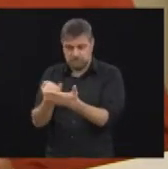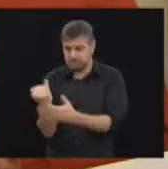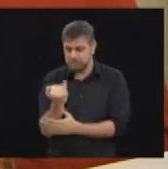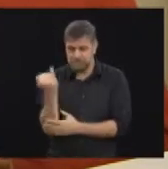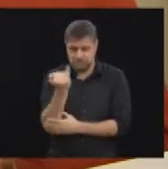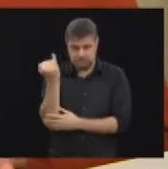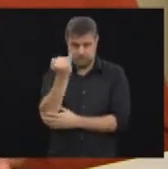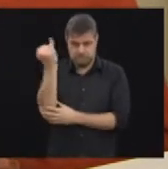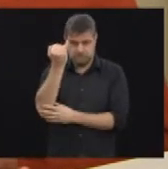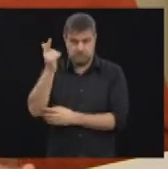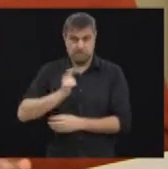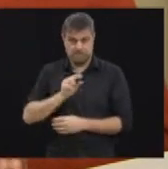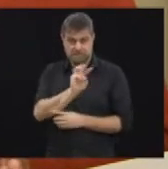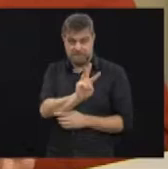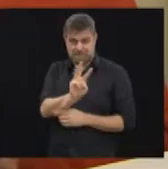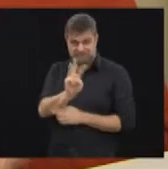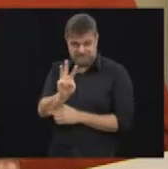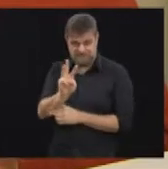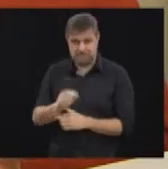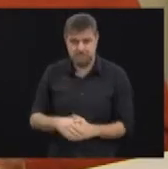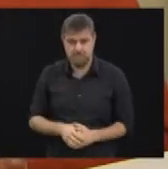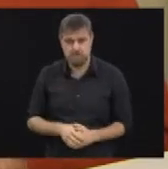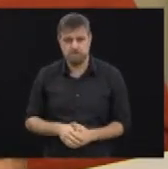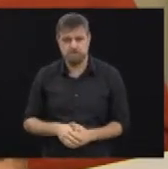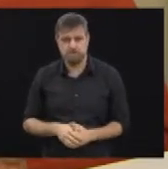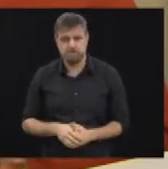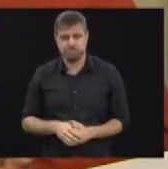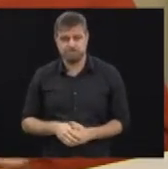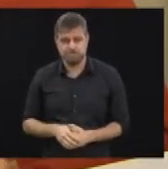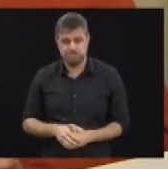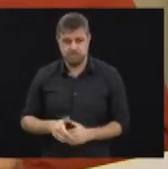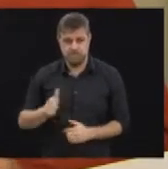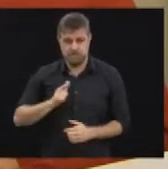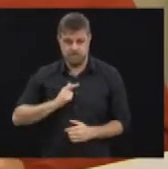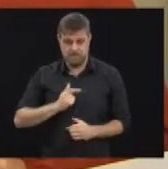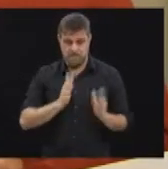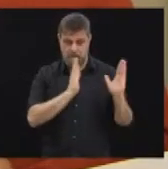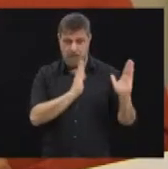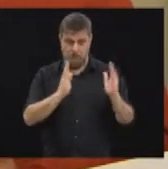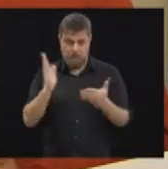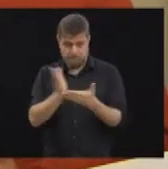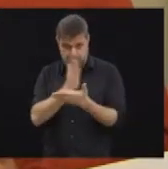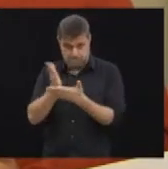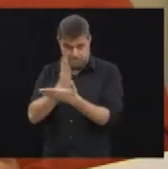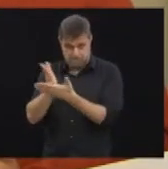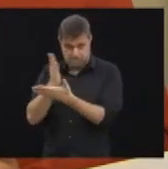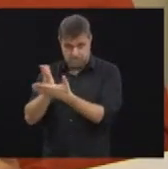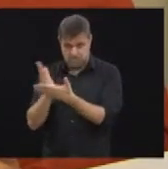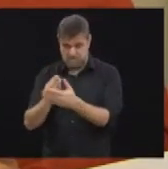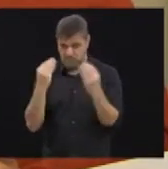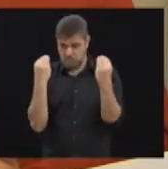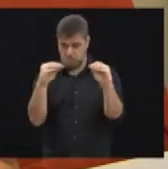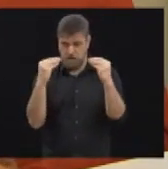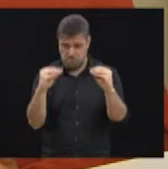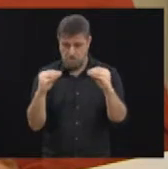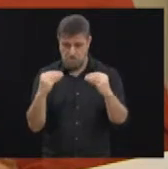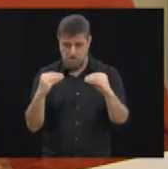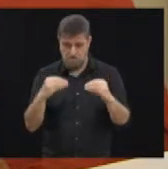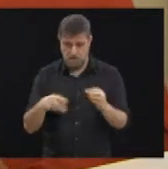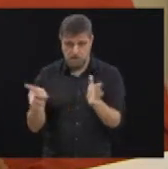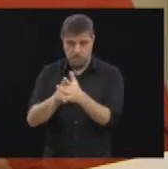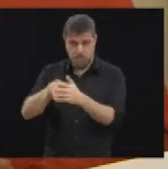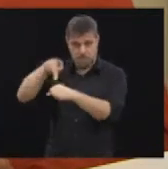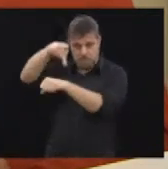publicações importantes, né? Que o PubMed, por exemplo, que é um site que é mantido pela biblioteca